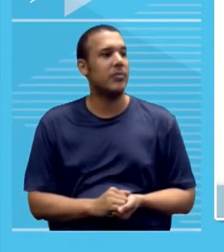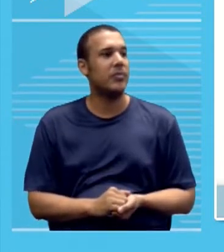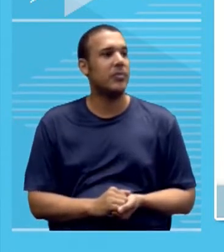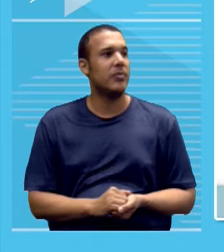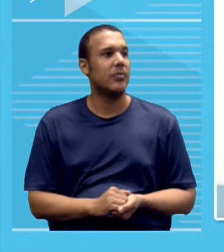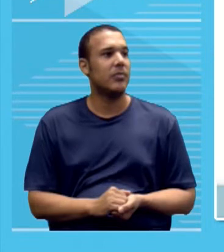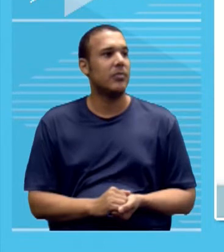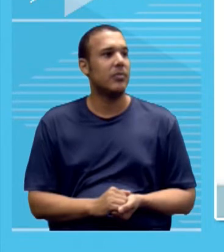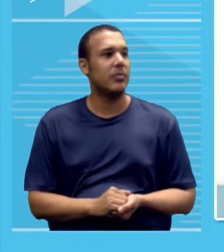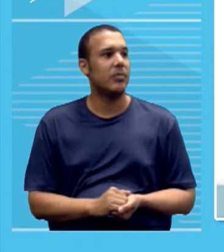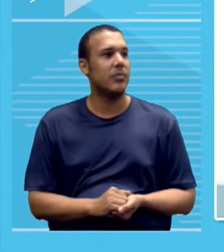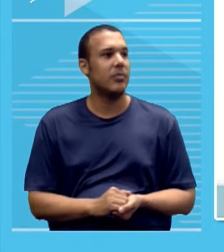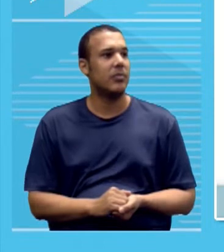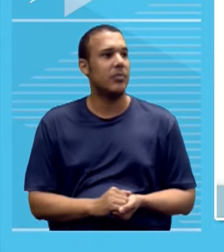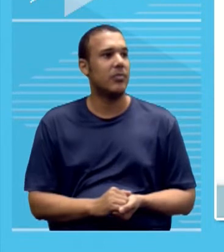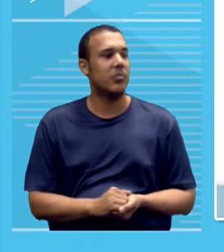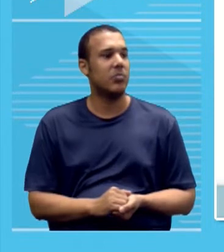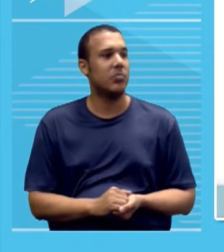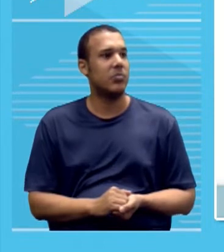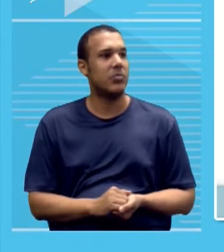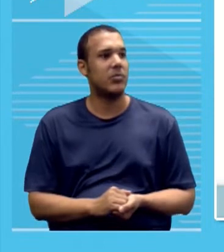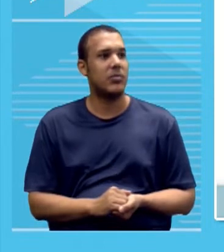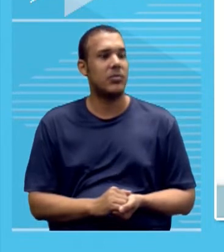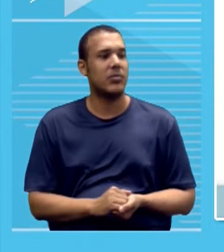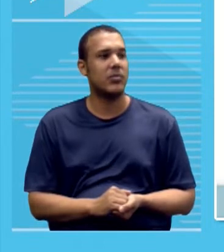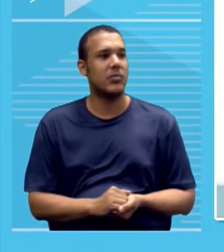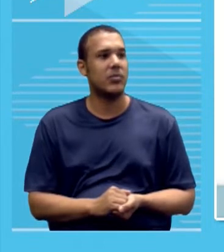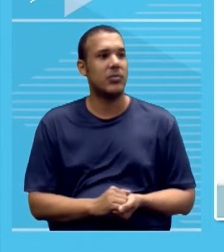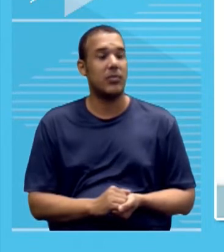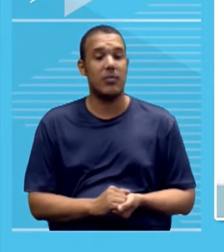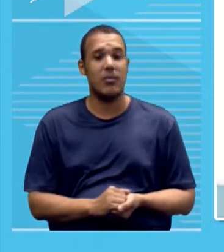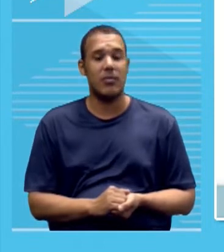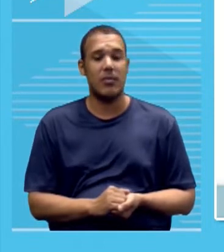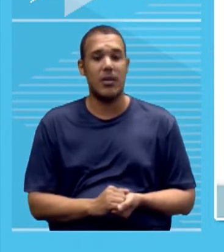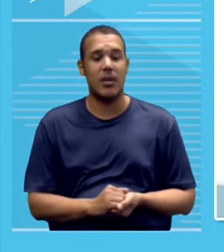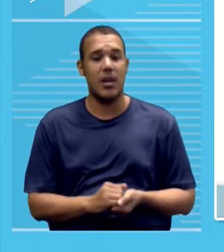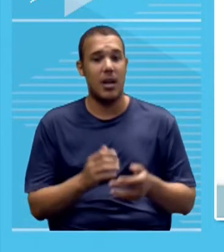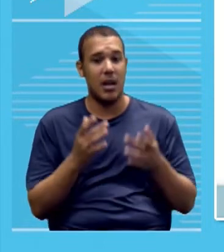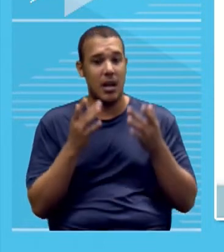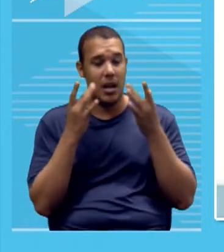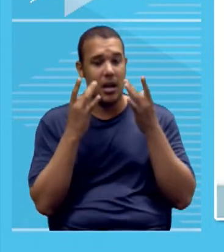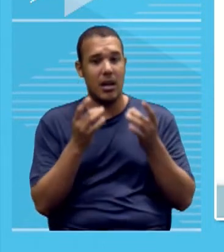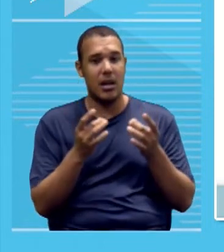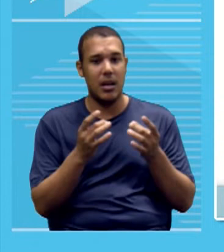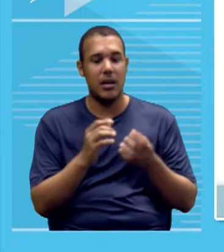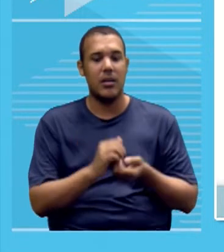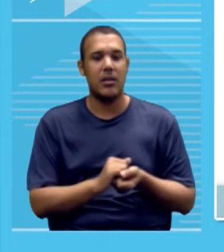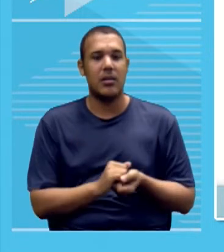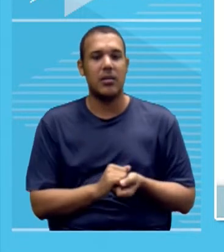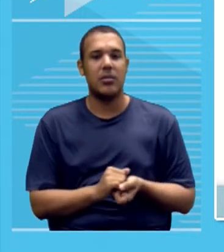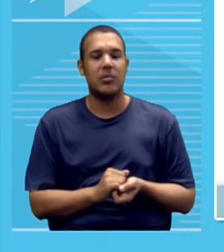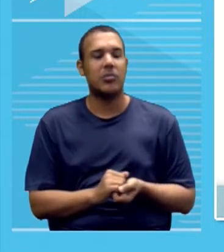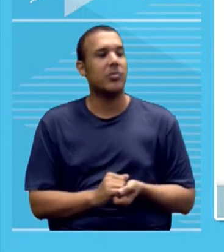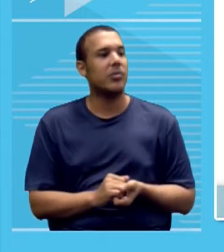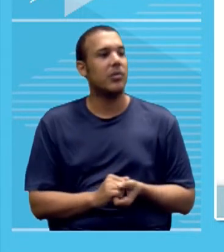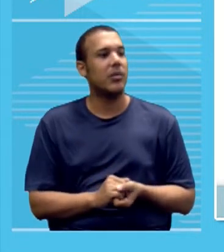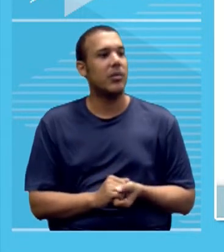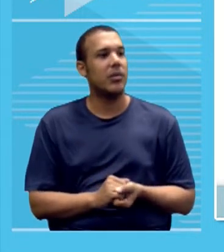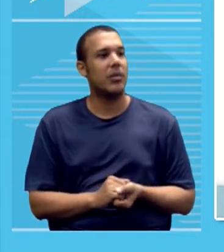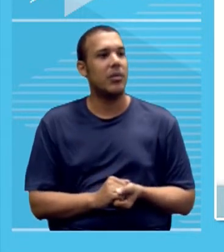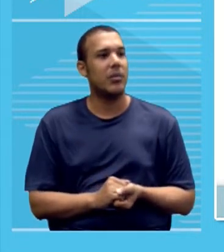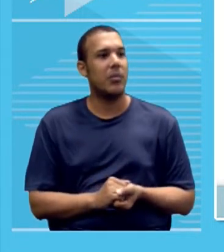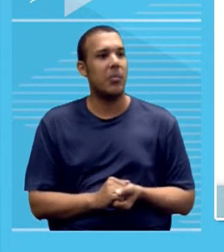é extremamente errado. Essa ponte não existe. Então não pegue o número de elétrons e bote na equação da corrente elétrica, não. Vai